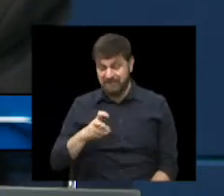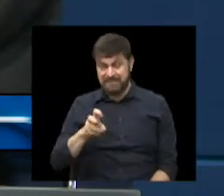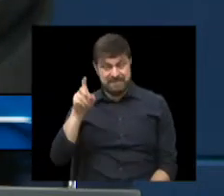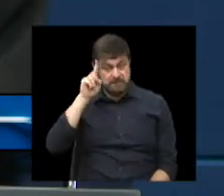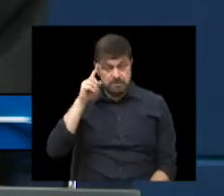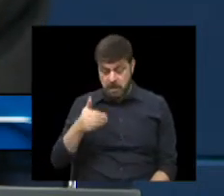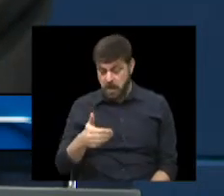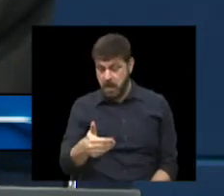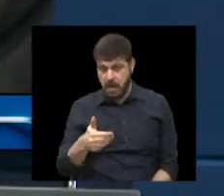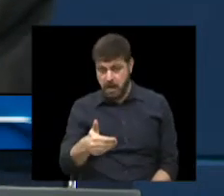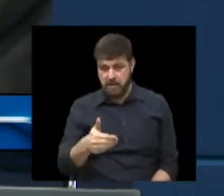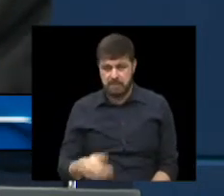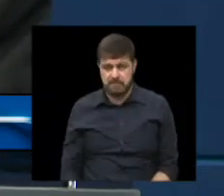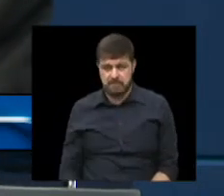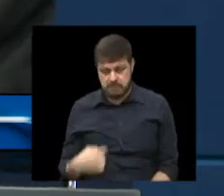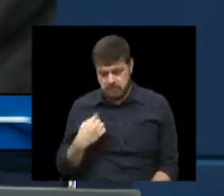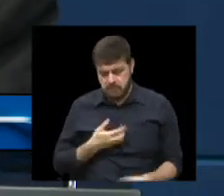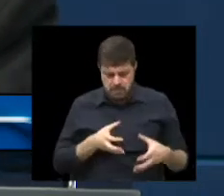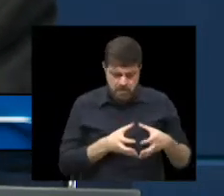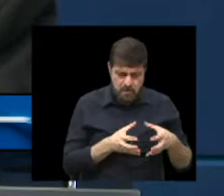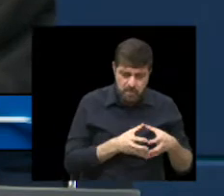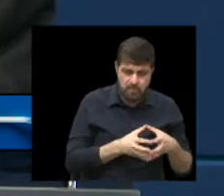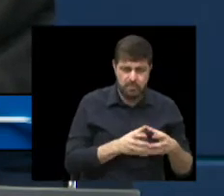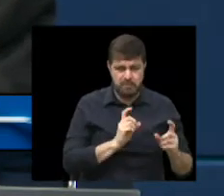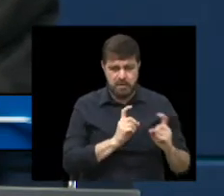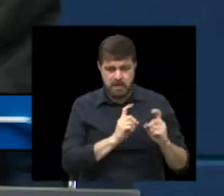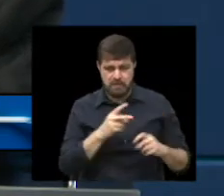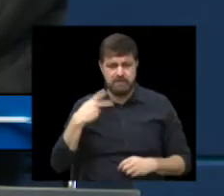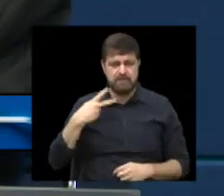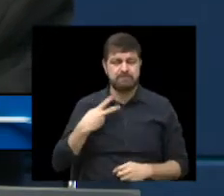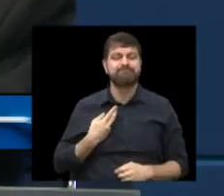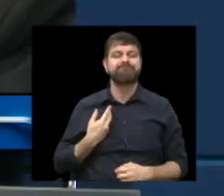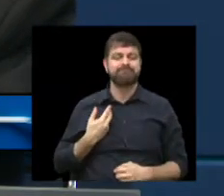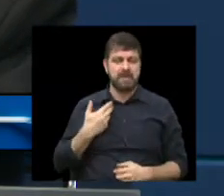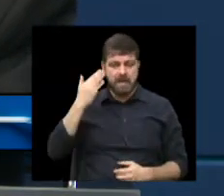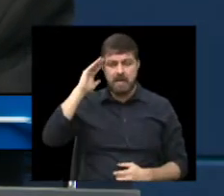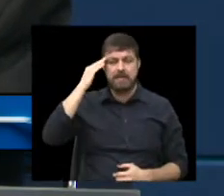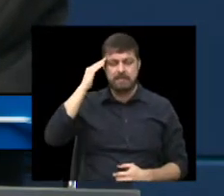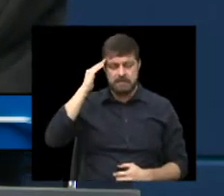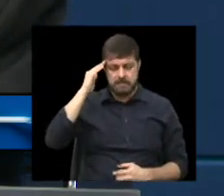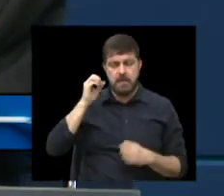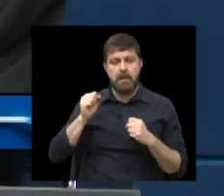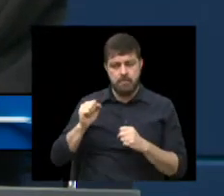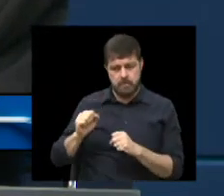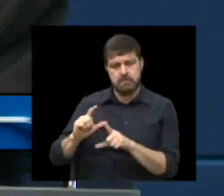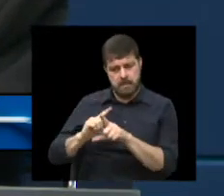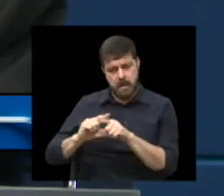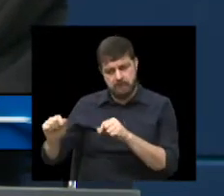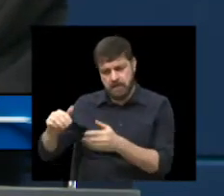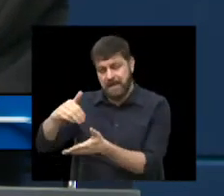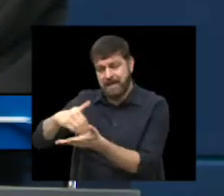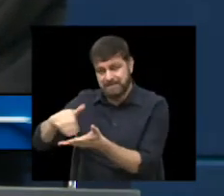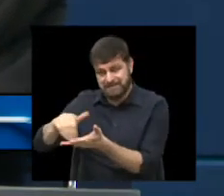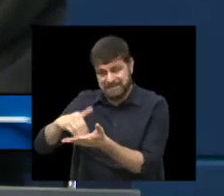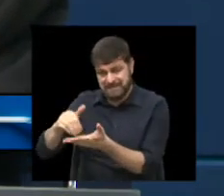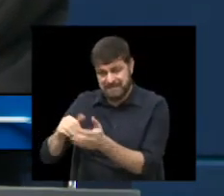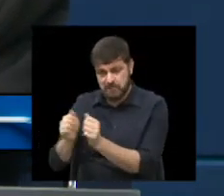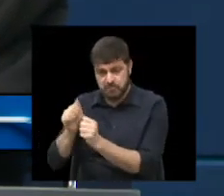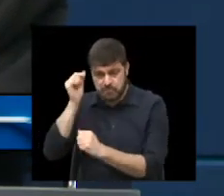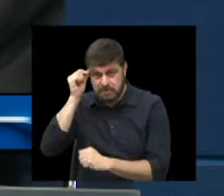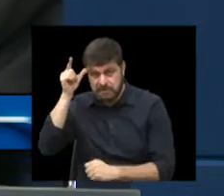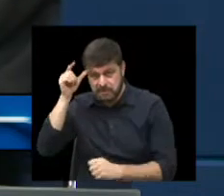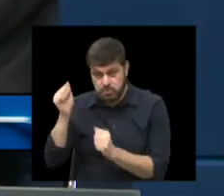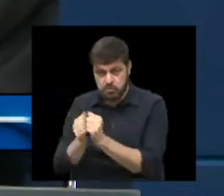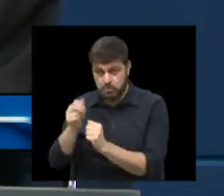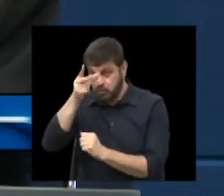então a comissão considerou, achou justo, e já deixamos consignado que ele deverá estar aqui na